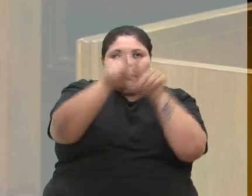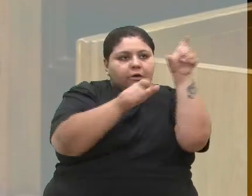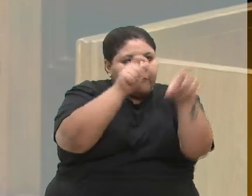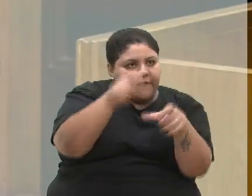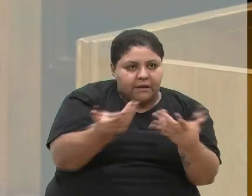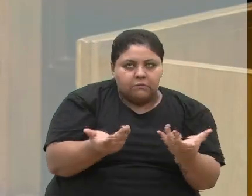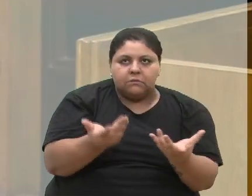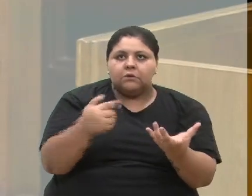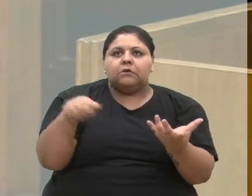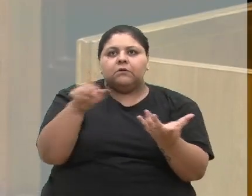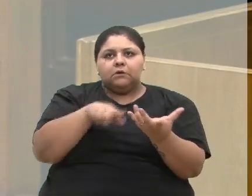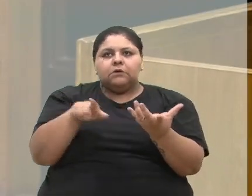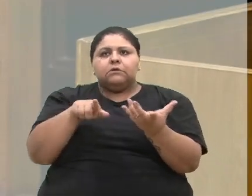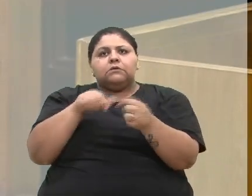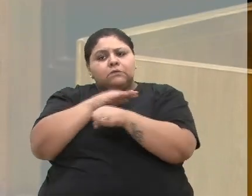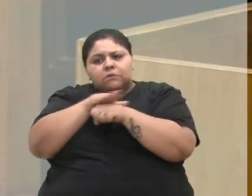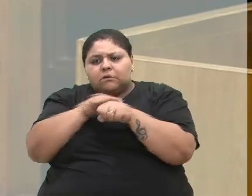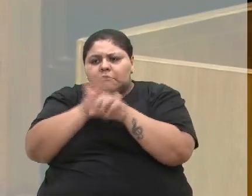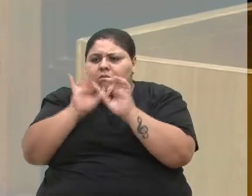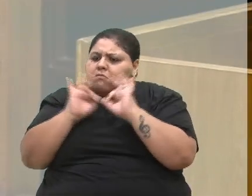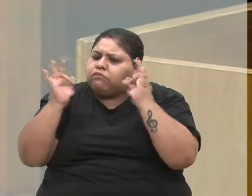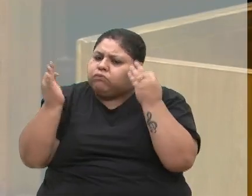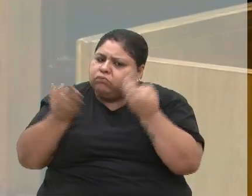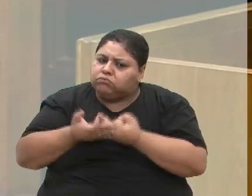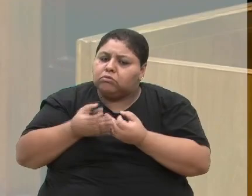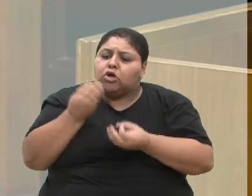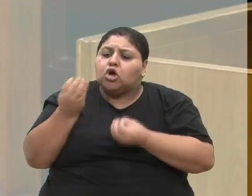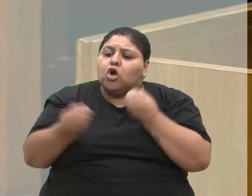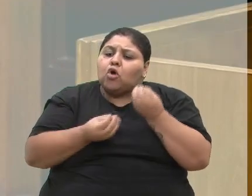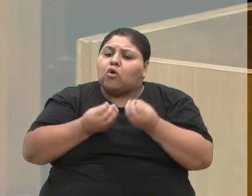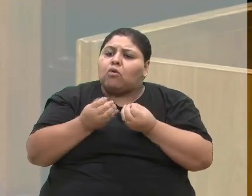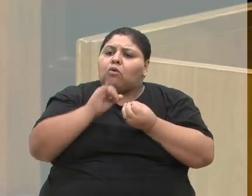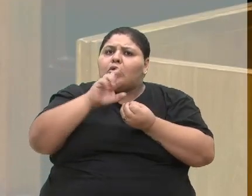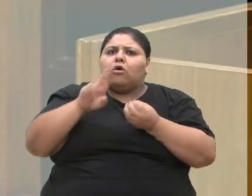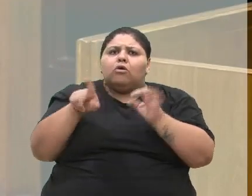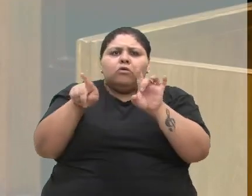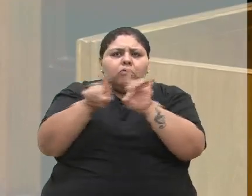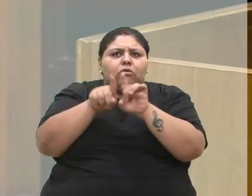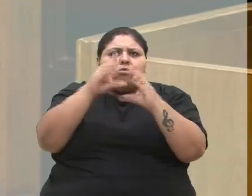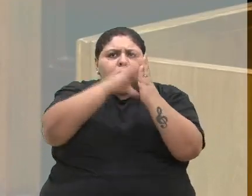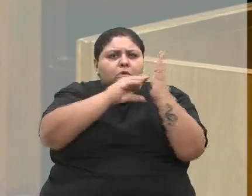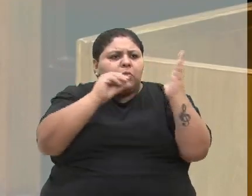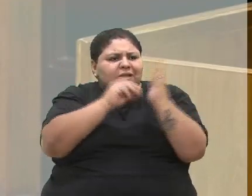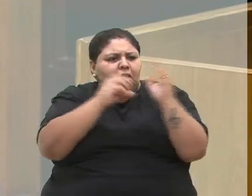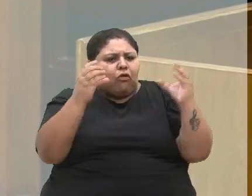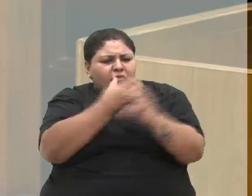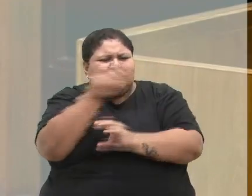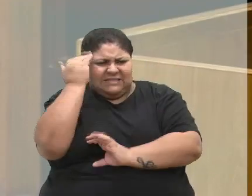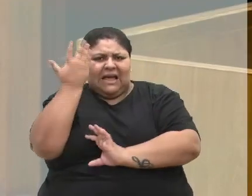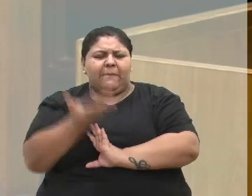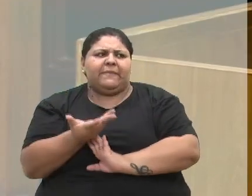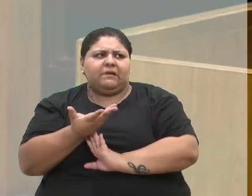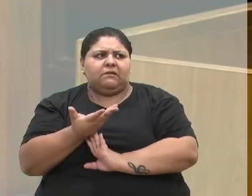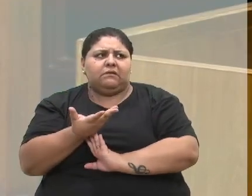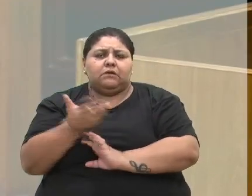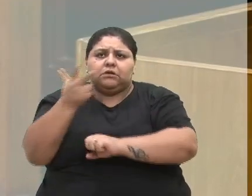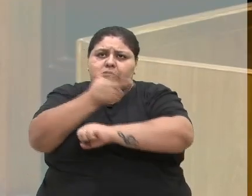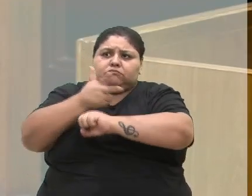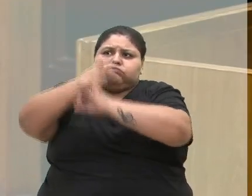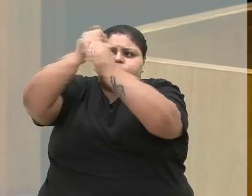pessoas, que a gente converse com familiares. Como é que é a tua declaração? Tu faz pelo modelo completo? Tu sabe isso, né? Nesse vídeo